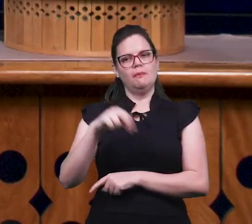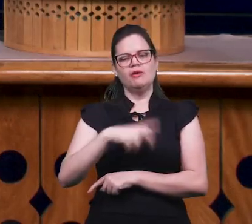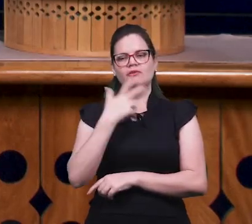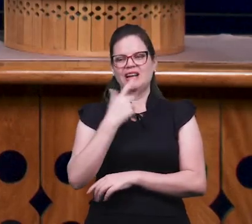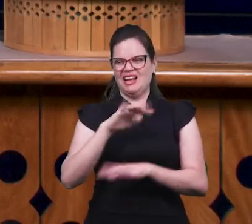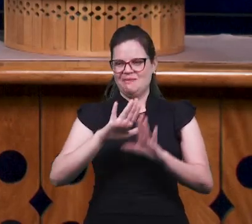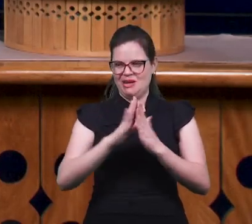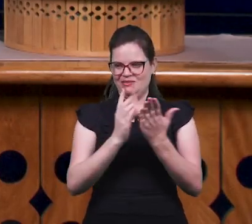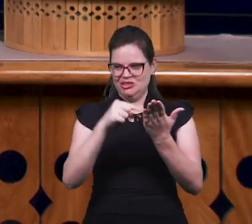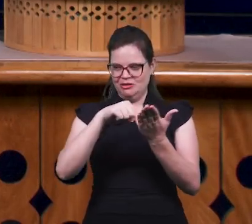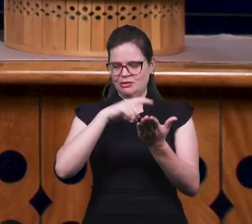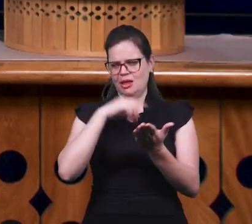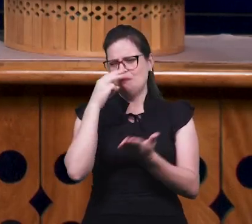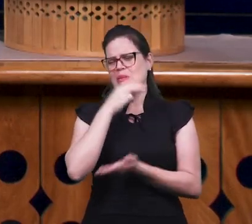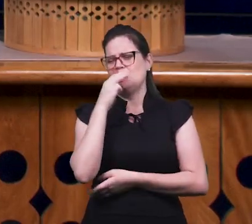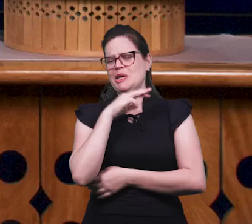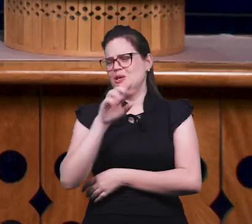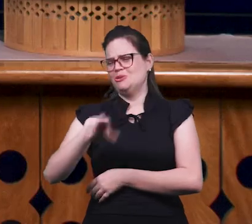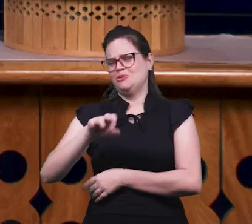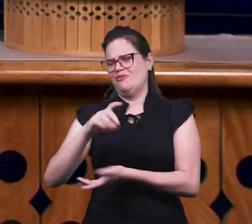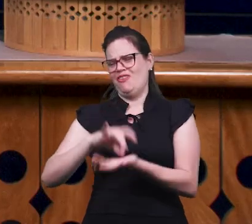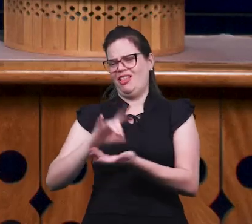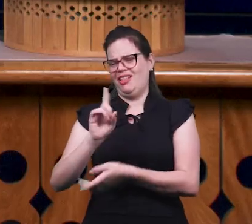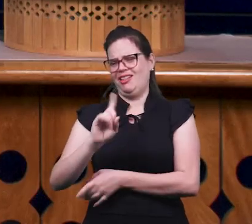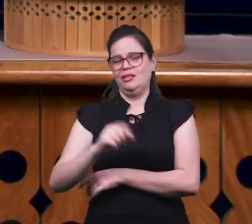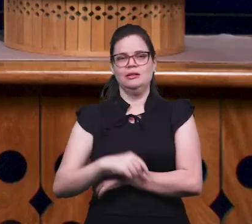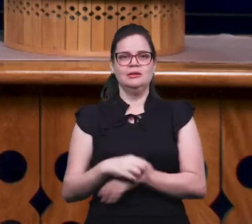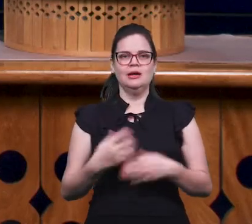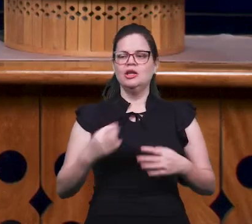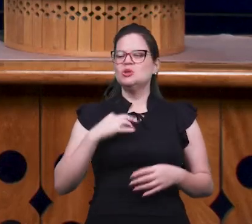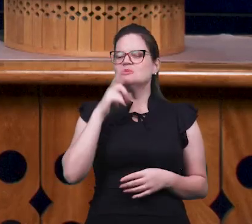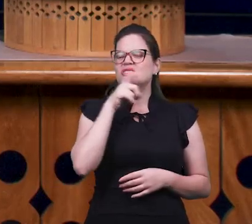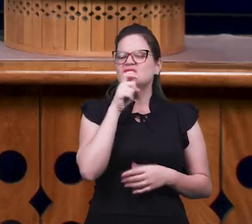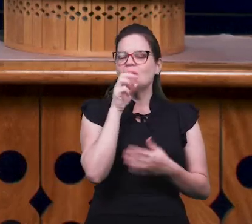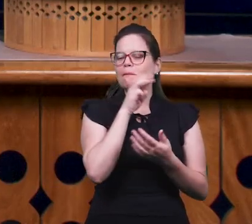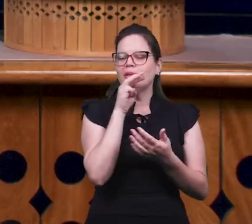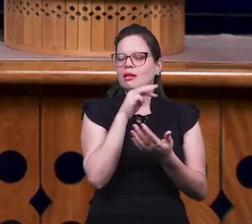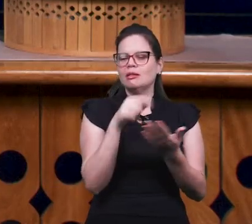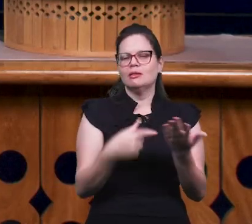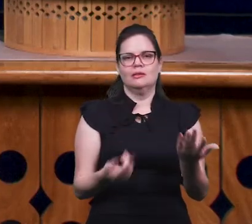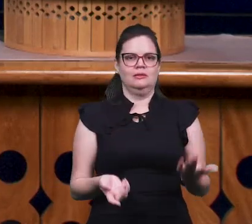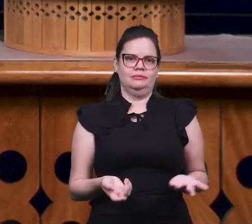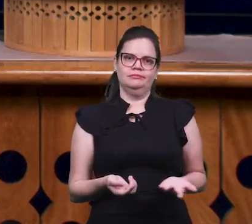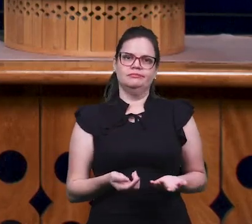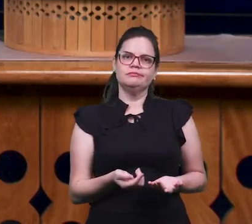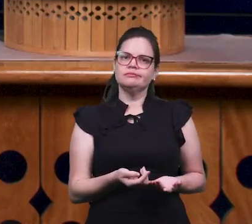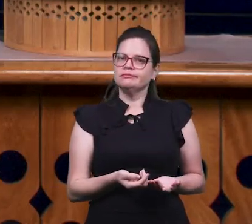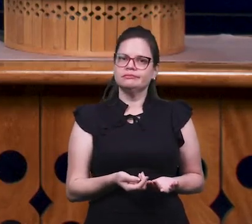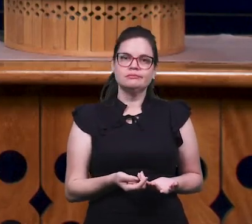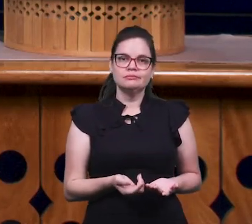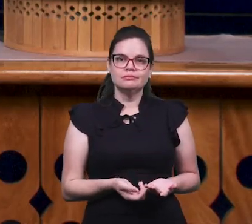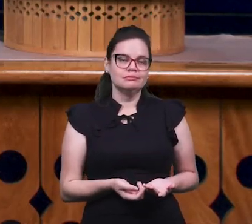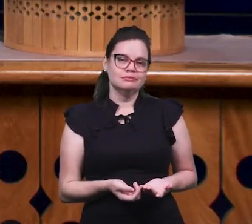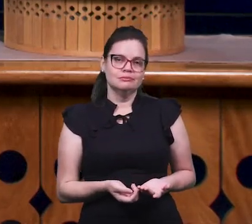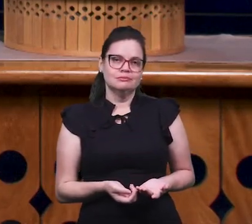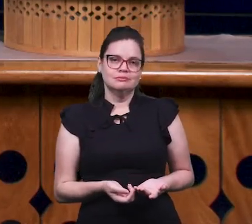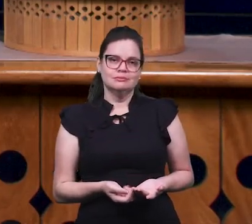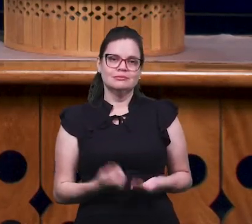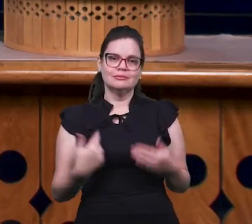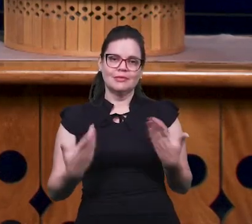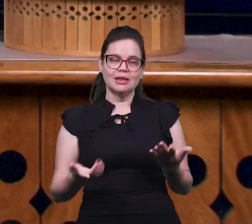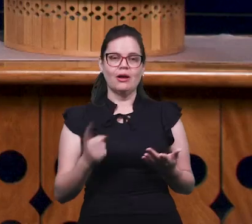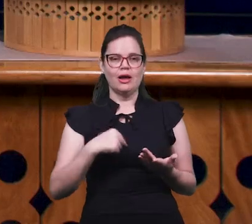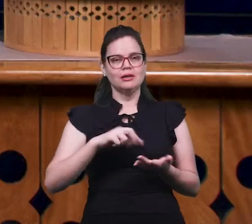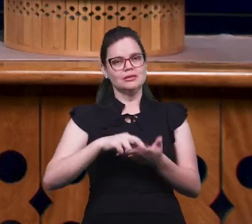de mitos. O que Jesus contou, ele falava, ele não era verdade, tudo mito. Então, é outro que também,